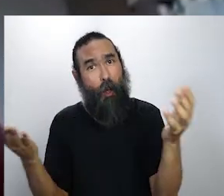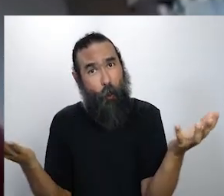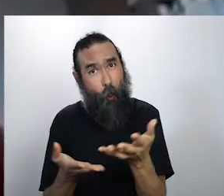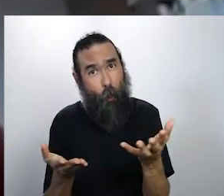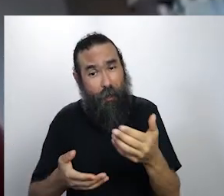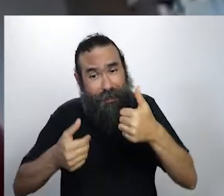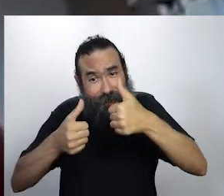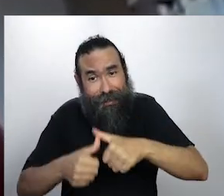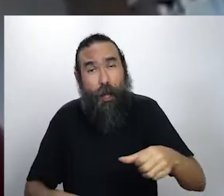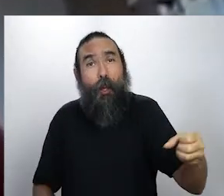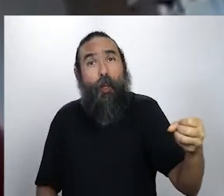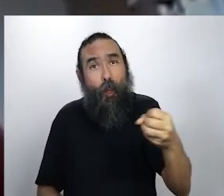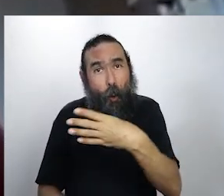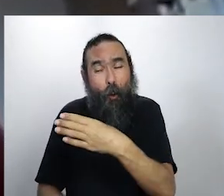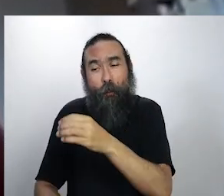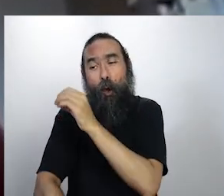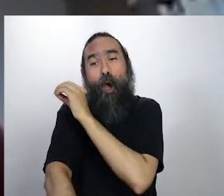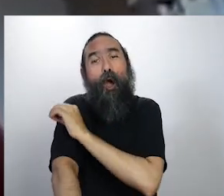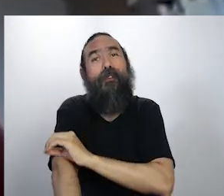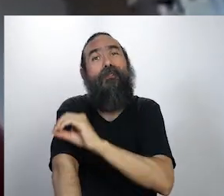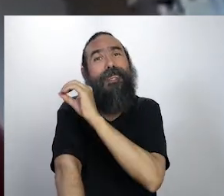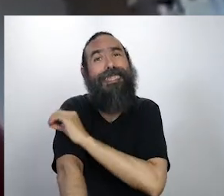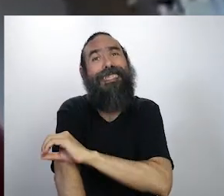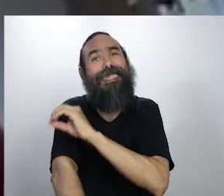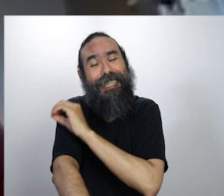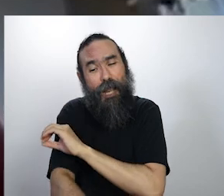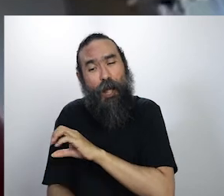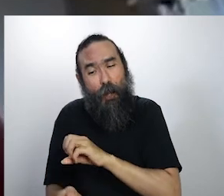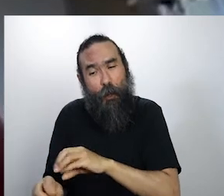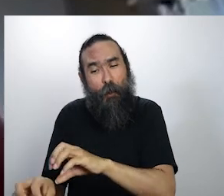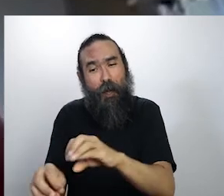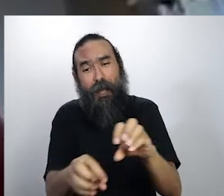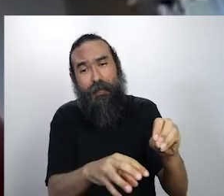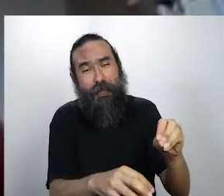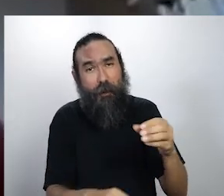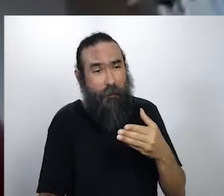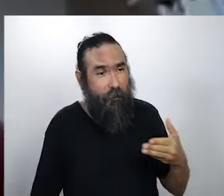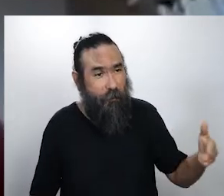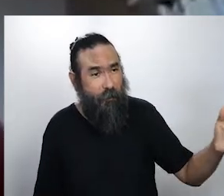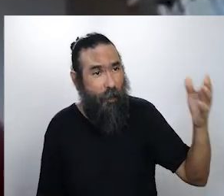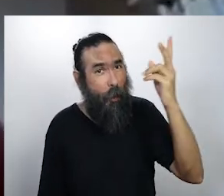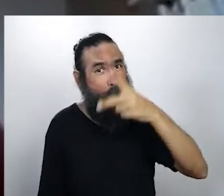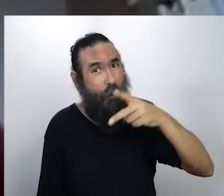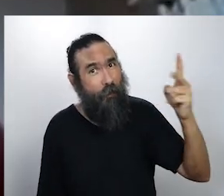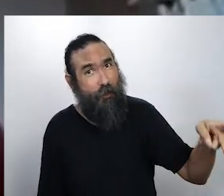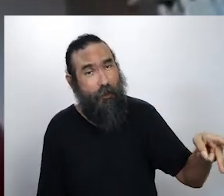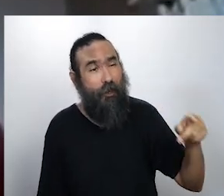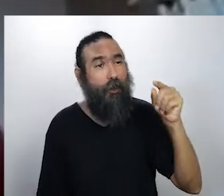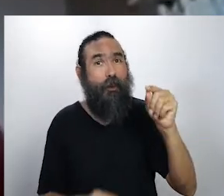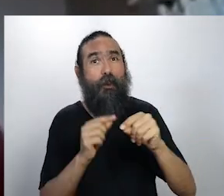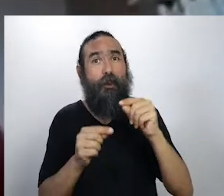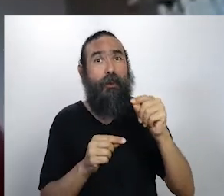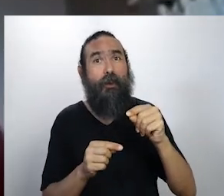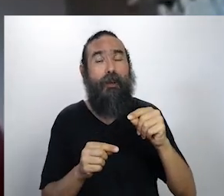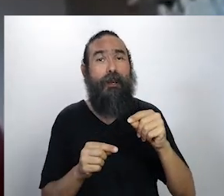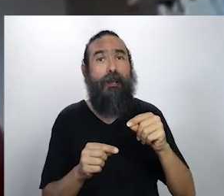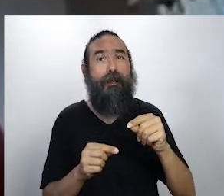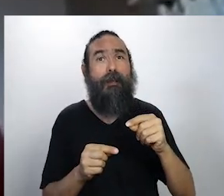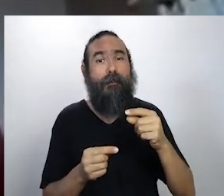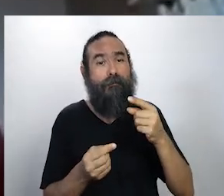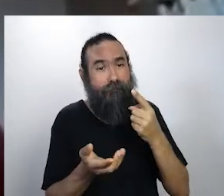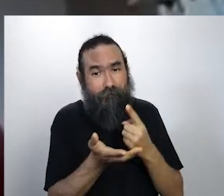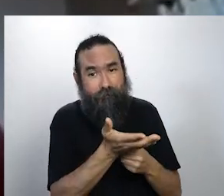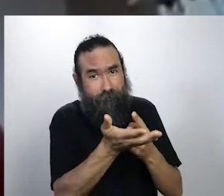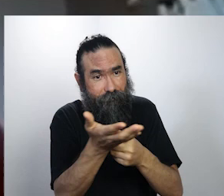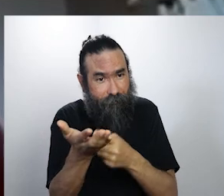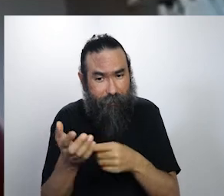mobilizam a Wiki na sala de aula. E uma das coisas incríveis que vem acontecendo é que, por meio de